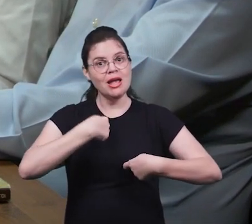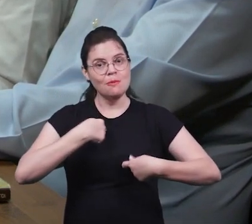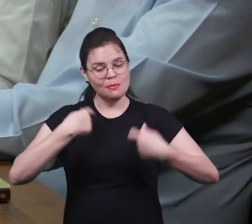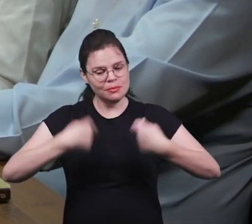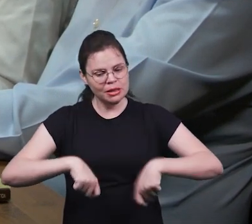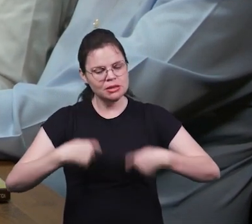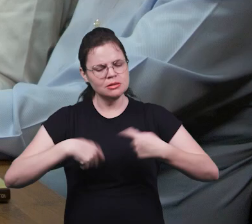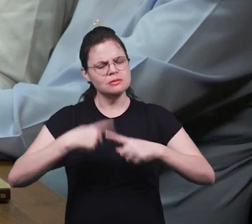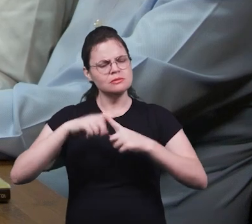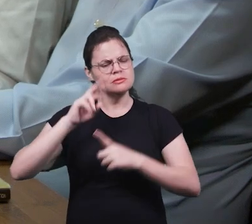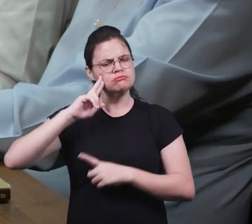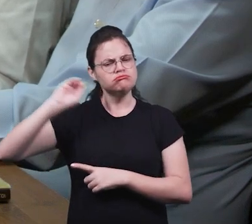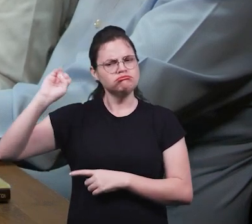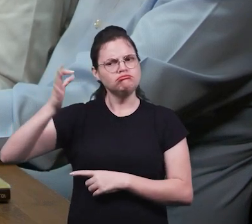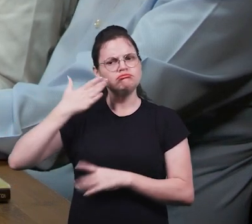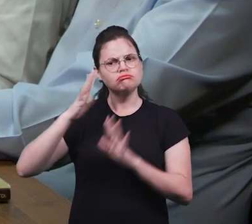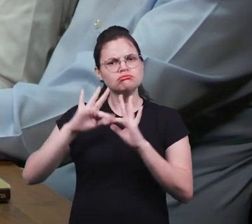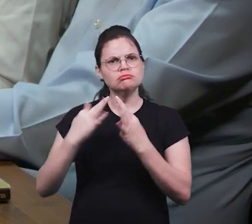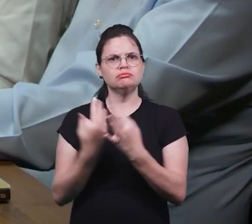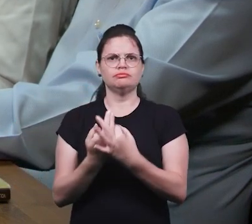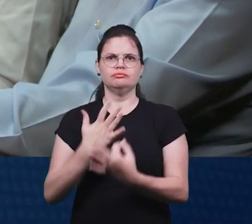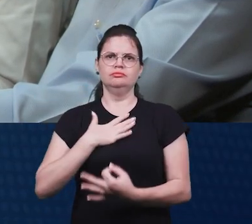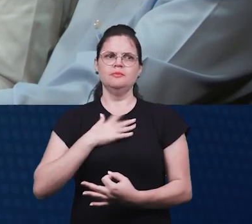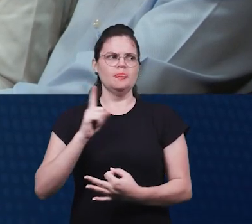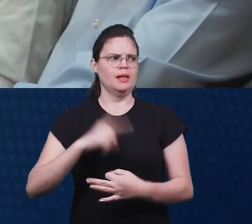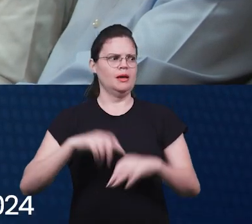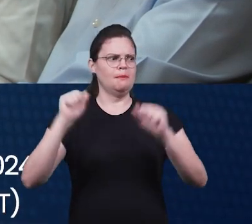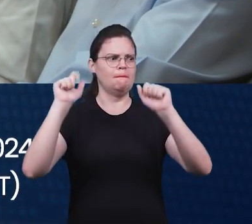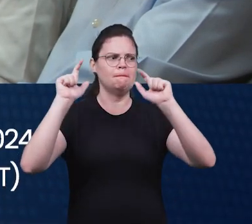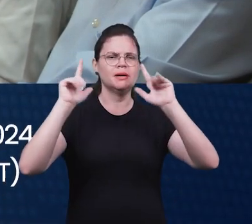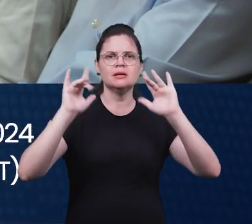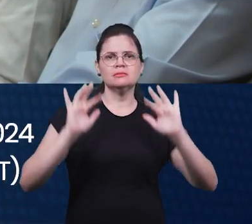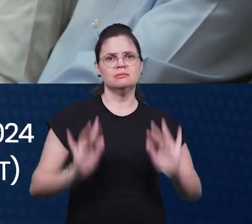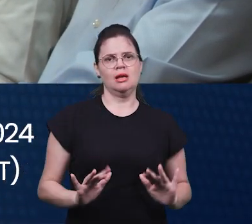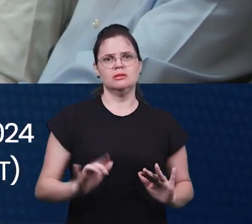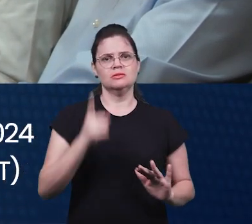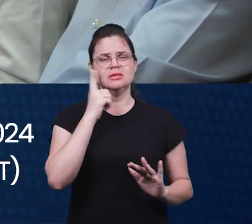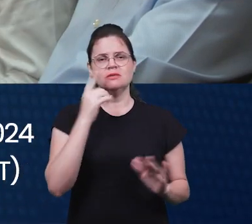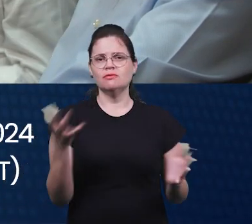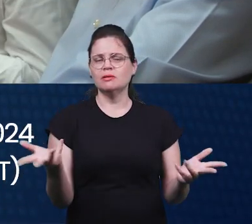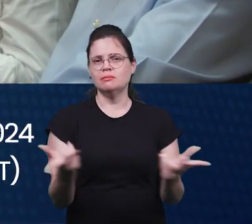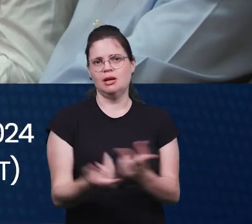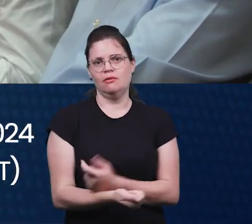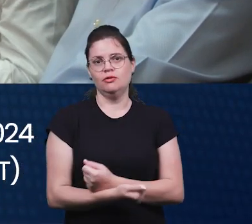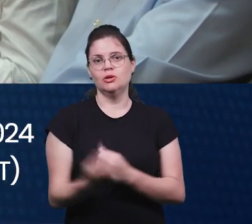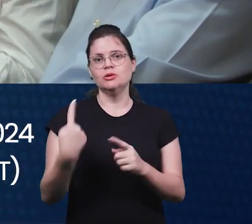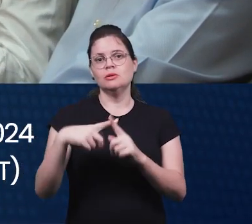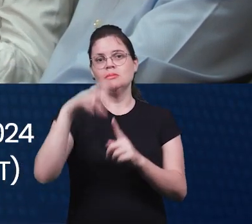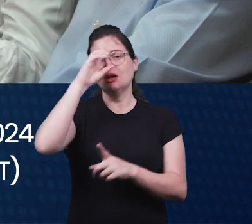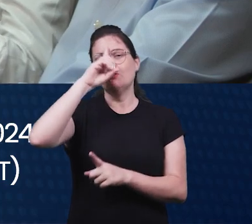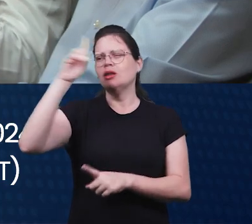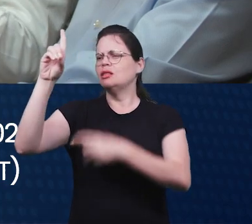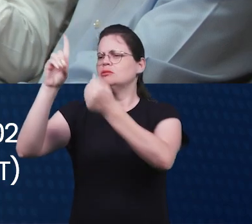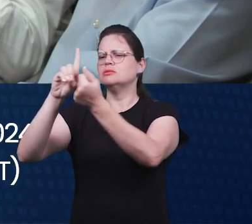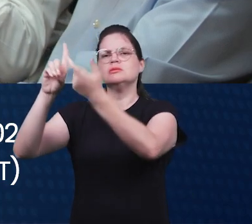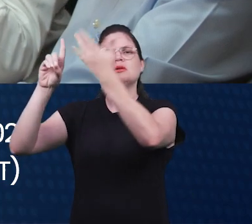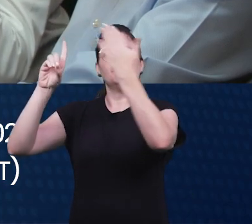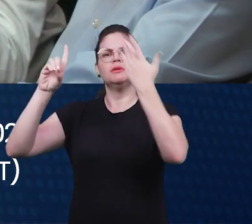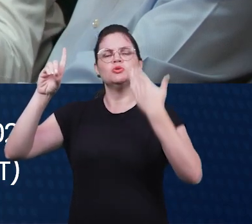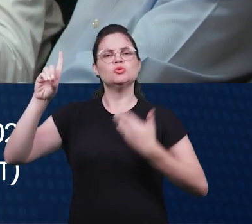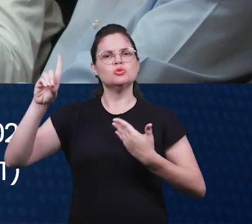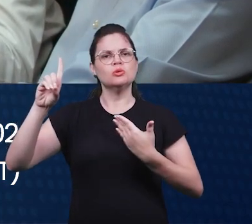Glória a Deus, né? Que coisa boa a gente vê. Nós estamos construindo alguma coisa. A obra de Deus é maravilhosa. O que Deus tem nos dado.